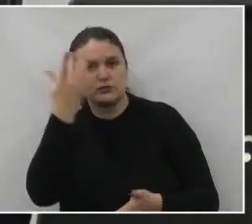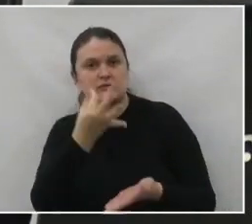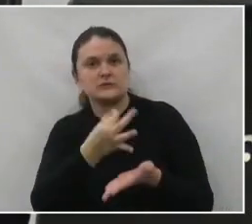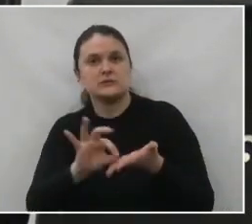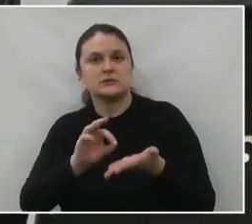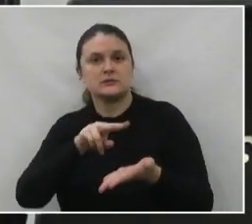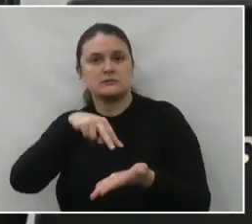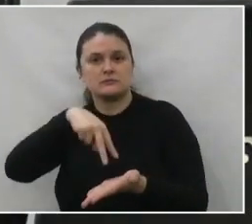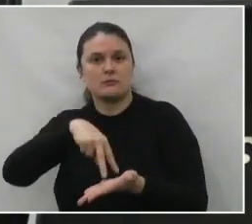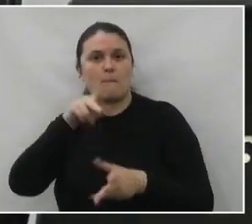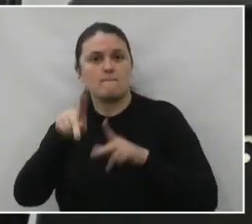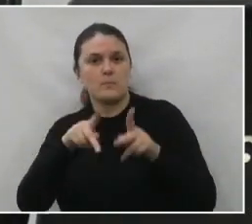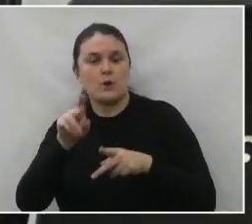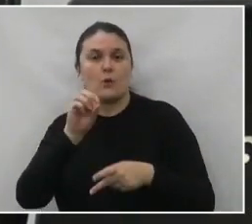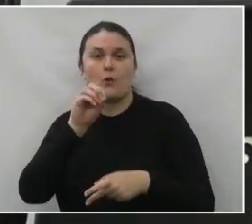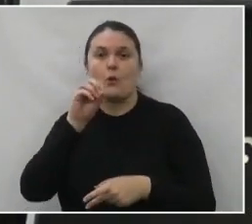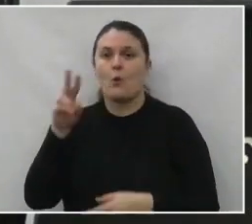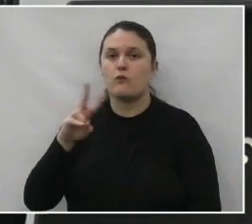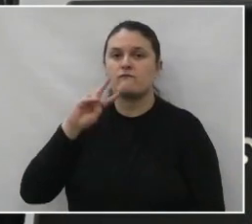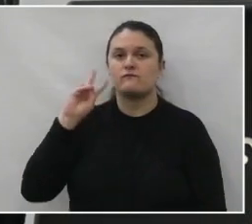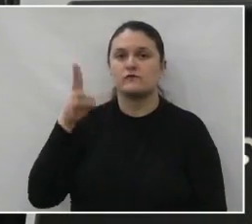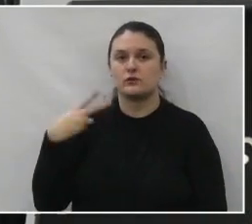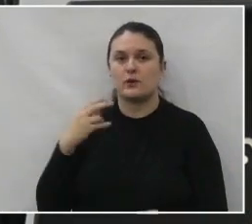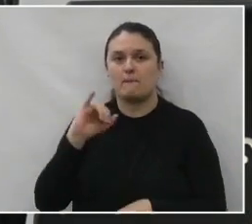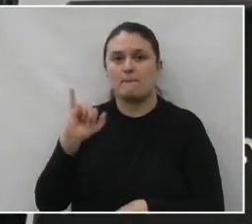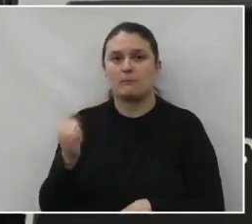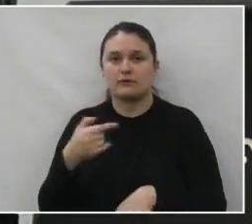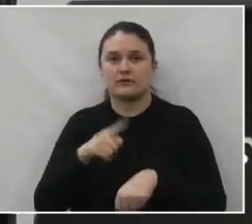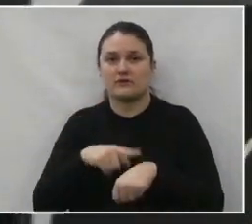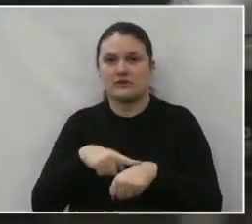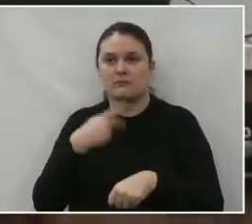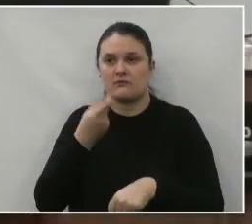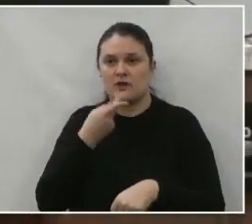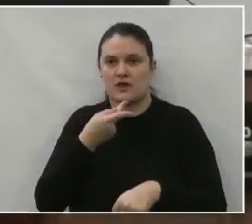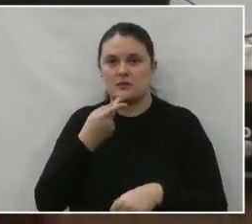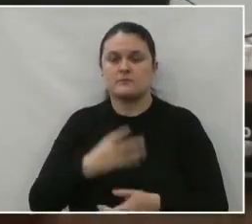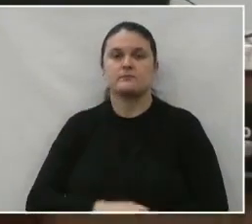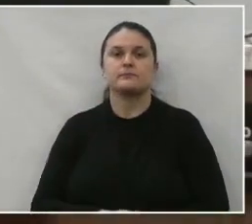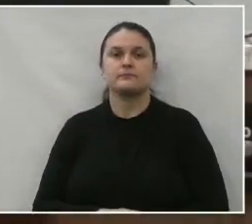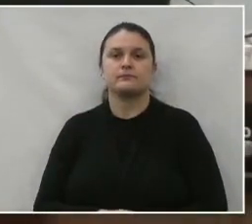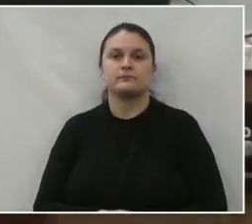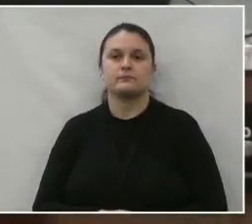dos senhores edis inscrito para o uso da palavra no horário do expediente.